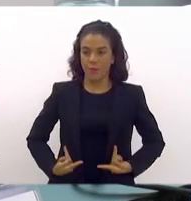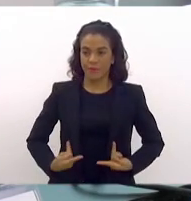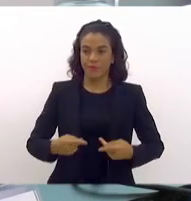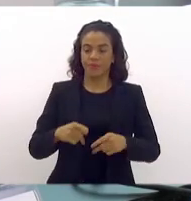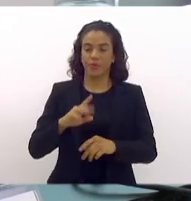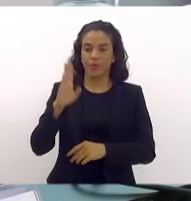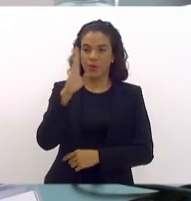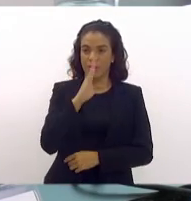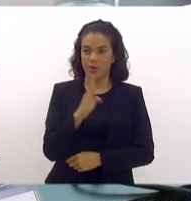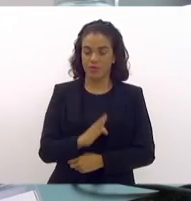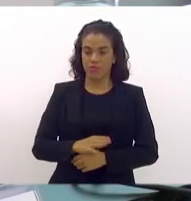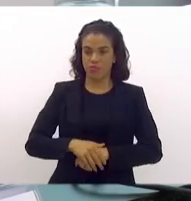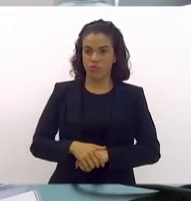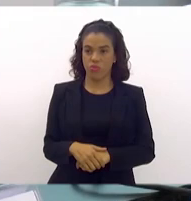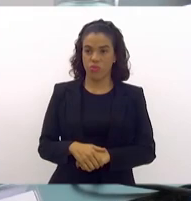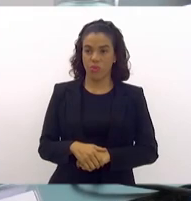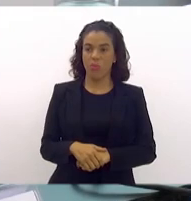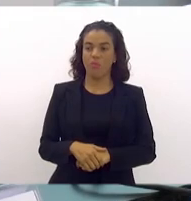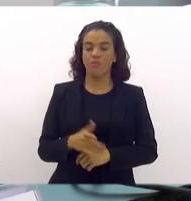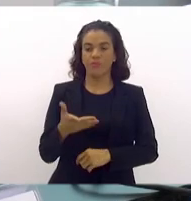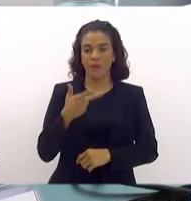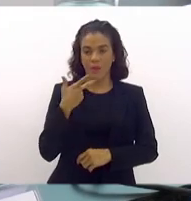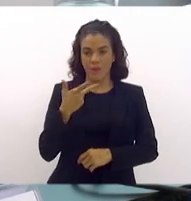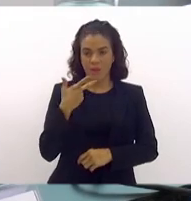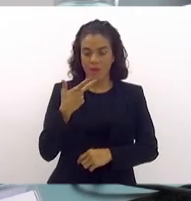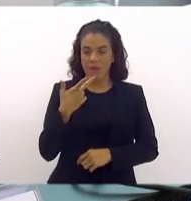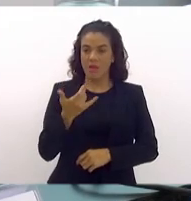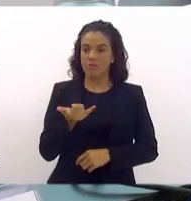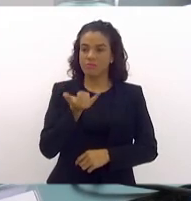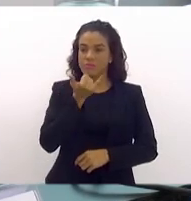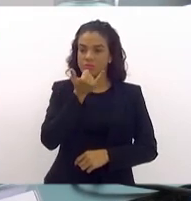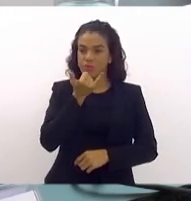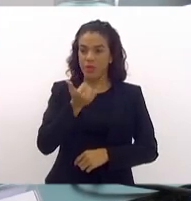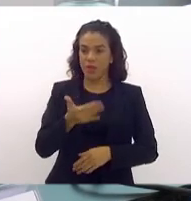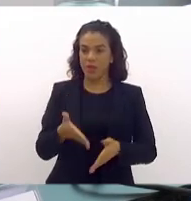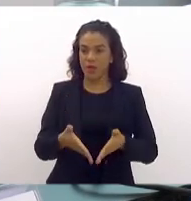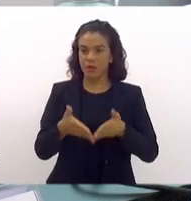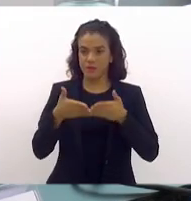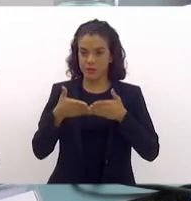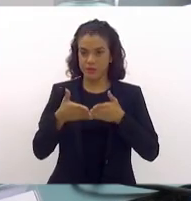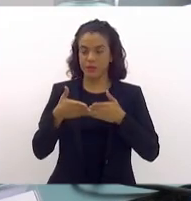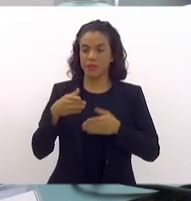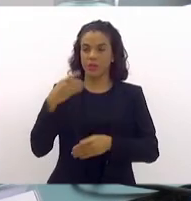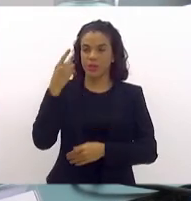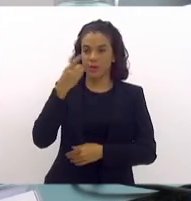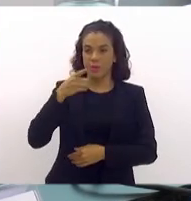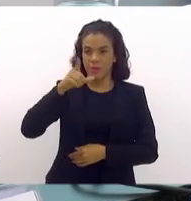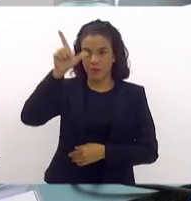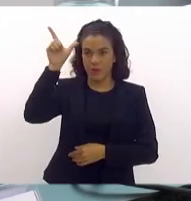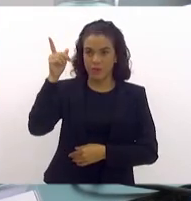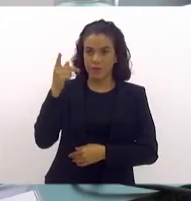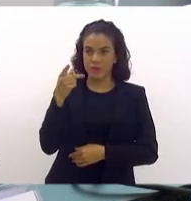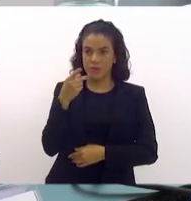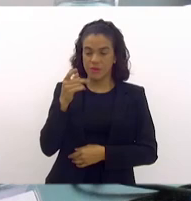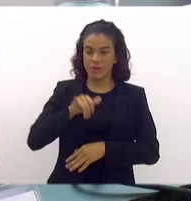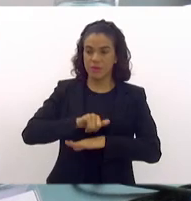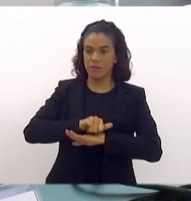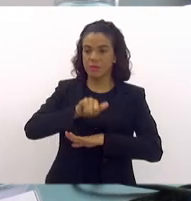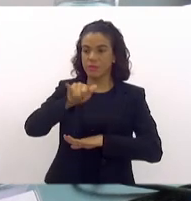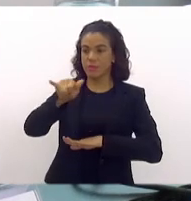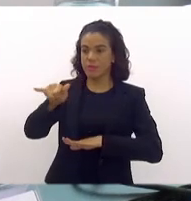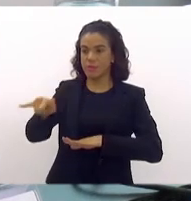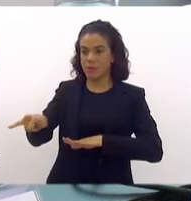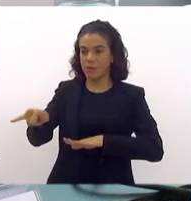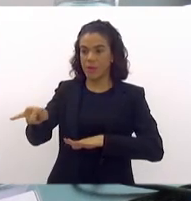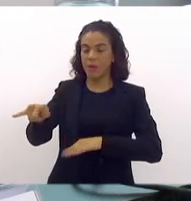no Brasil. Gostaria de justificar a ausência do deputado Luiz Paulo, que nesse momento está num voo para